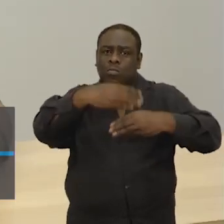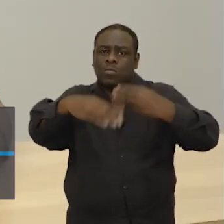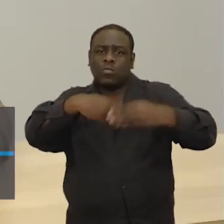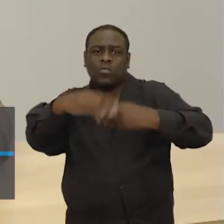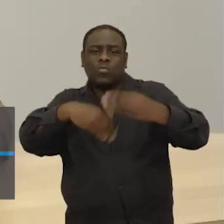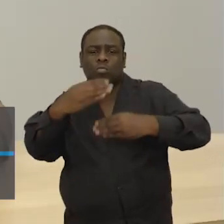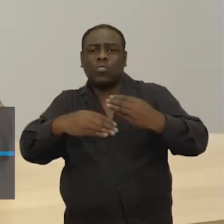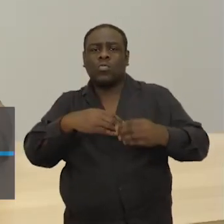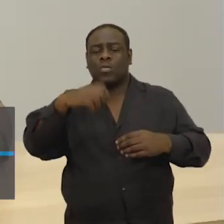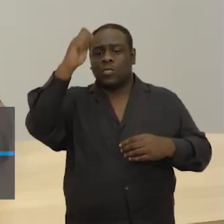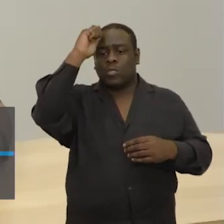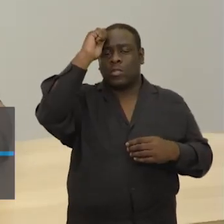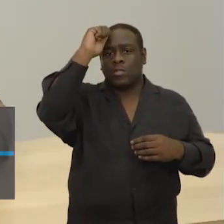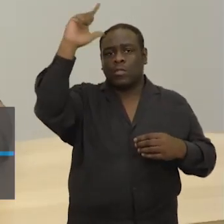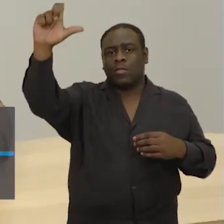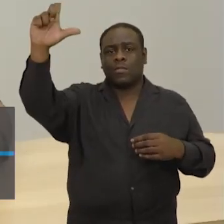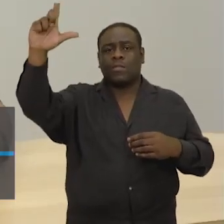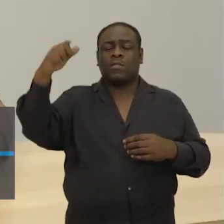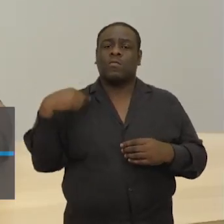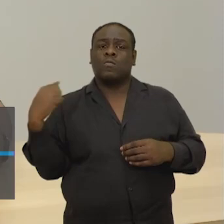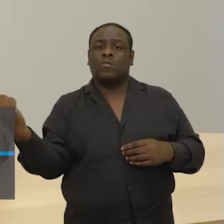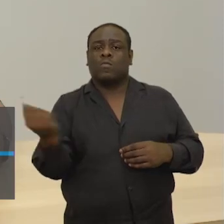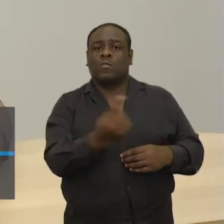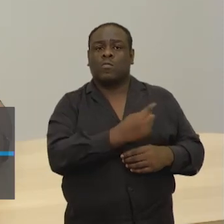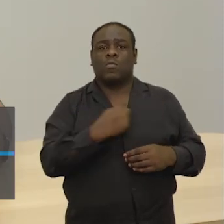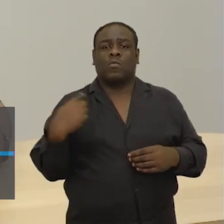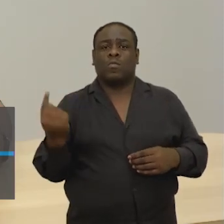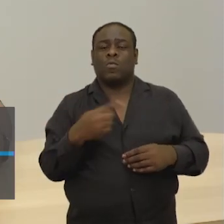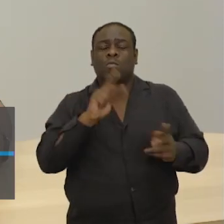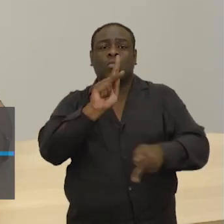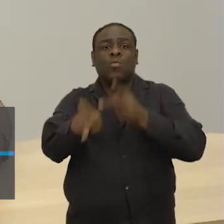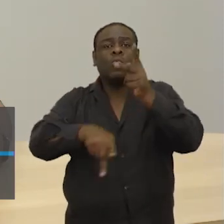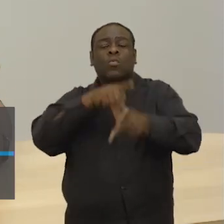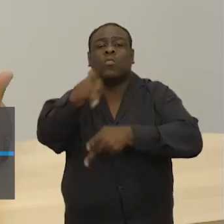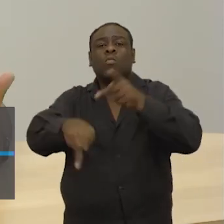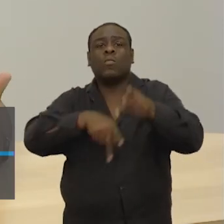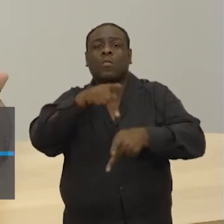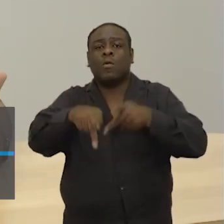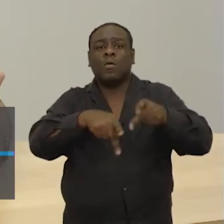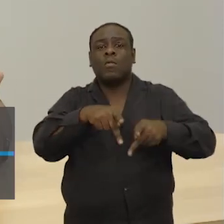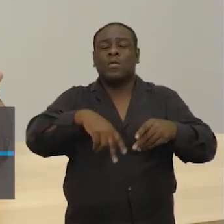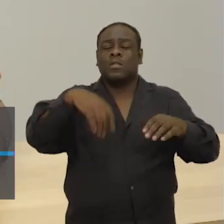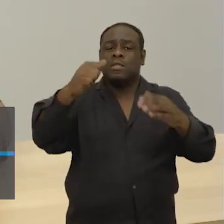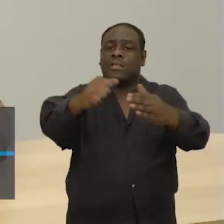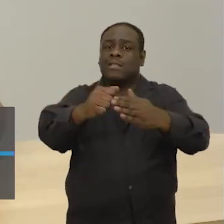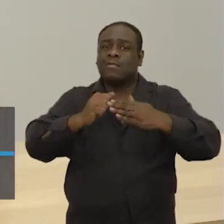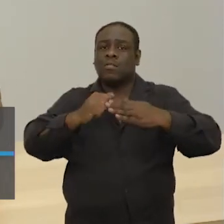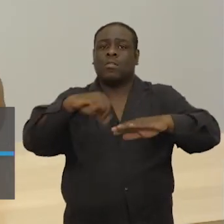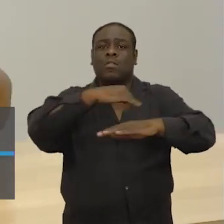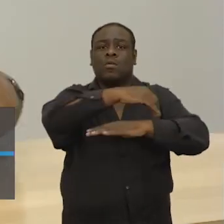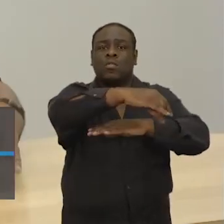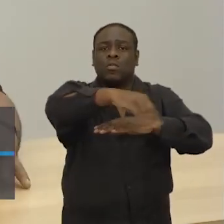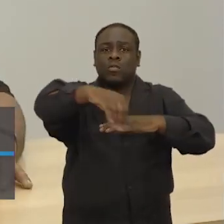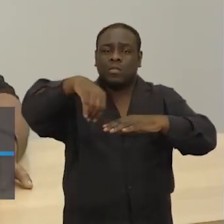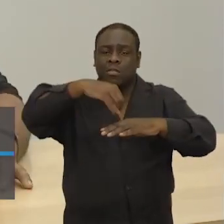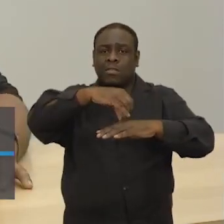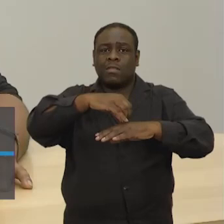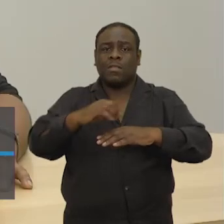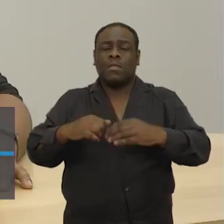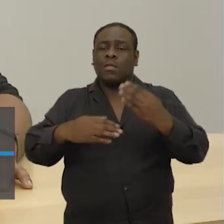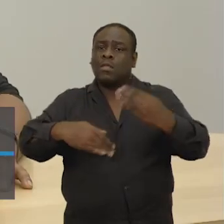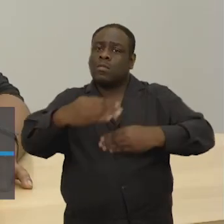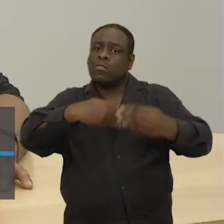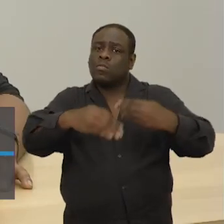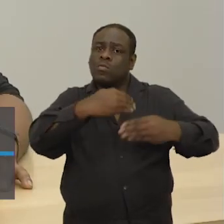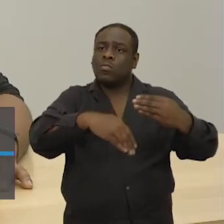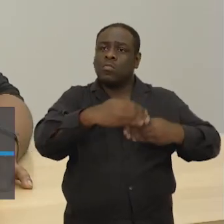nossa cultura mesmo, né? Ótimo. Já vem dos nossos povos originários também, que misturavam a cor em tudo, né? e